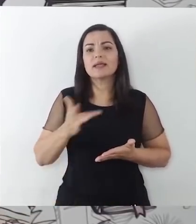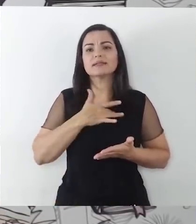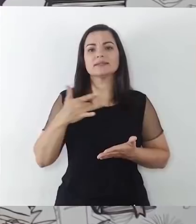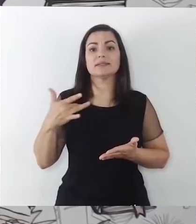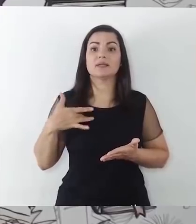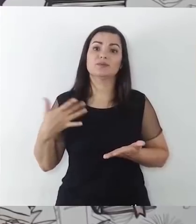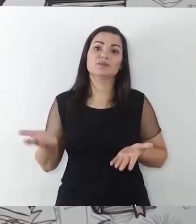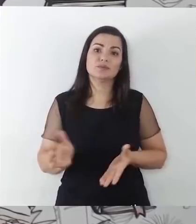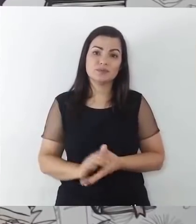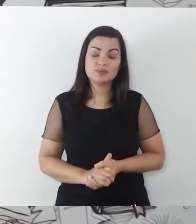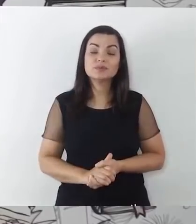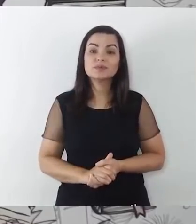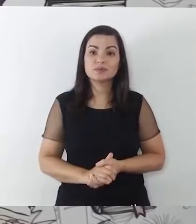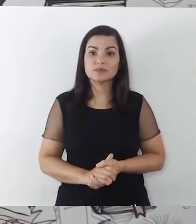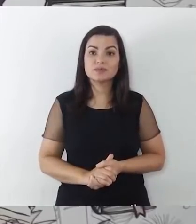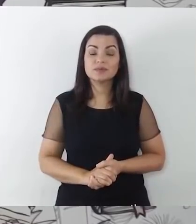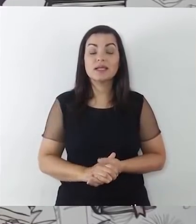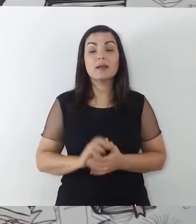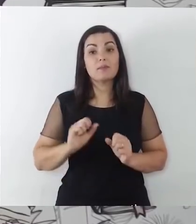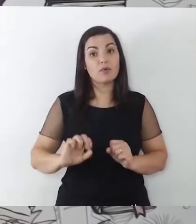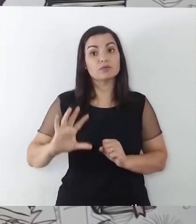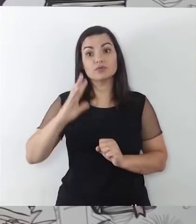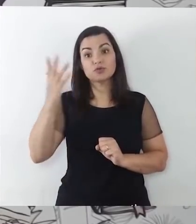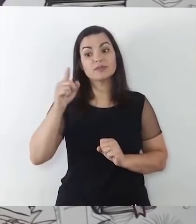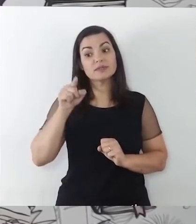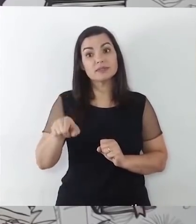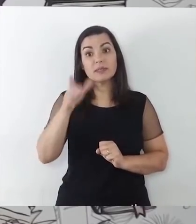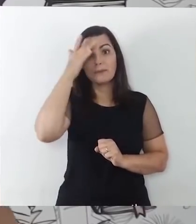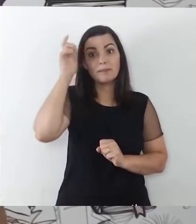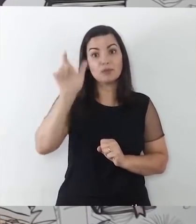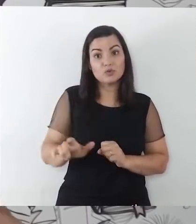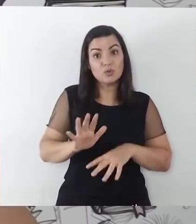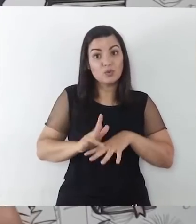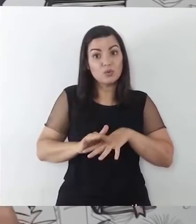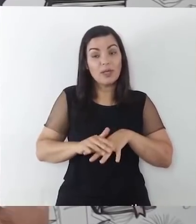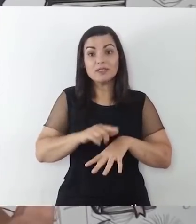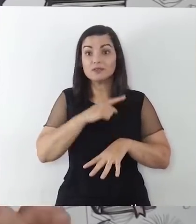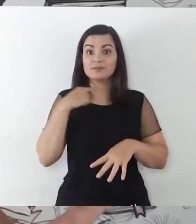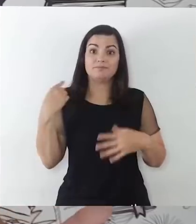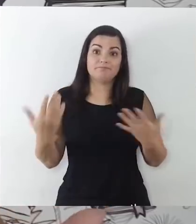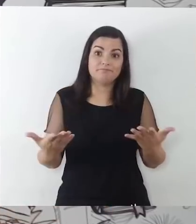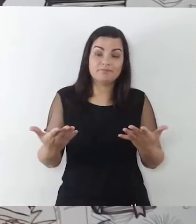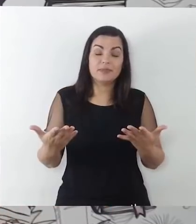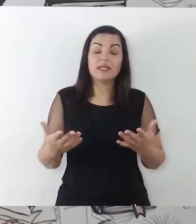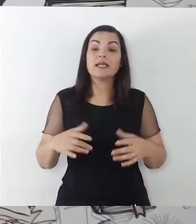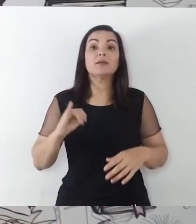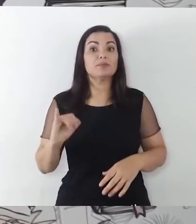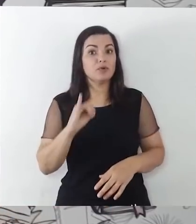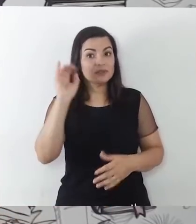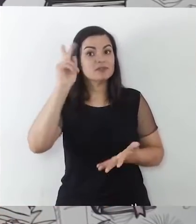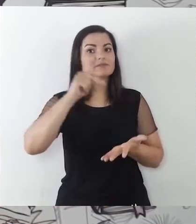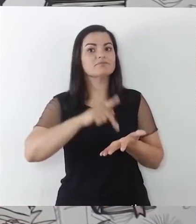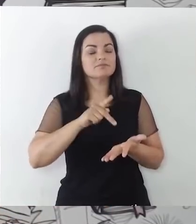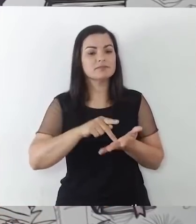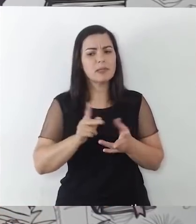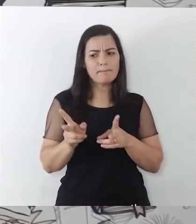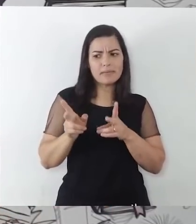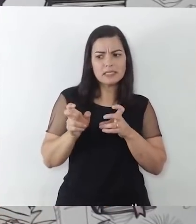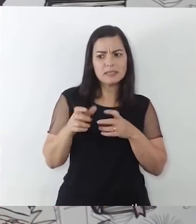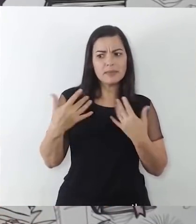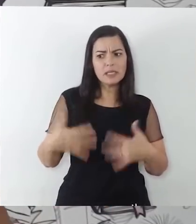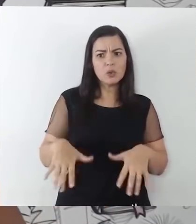aí rapidinho, coloquem a postagem lá e eu estou contando muito. É sempre assim, mas dessa